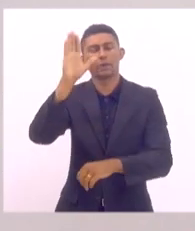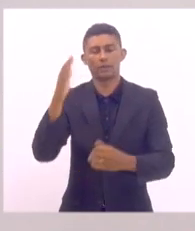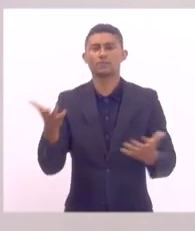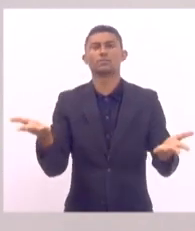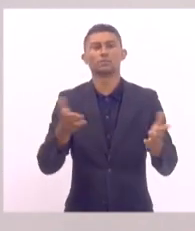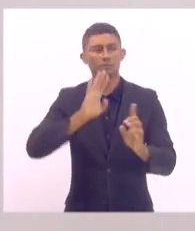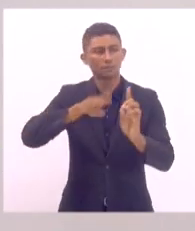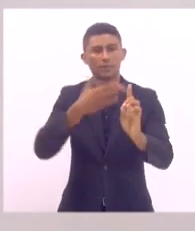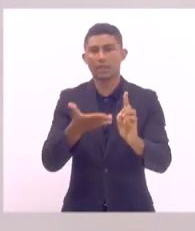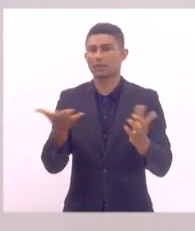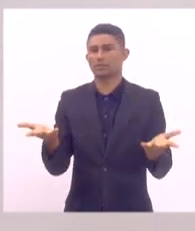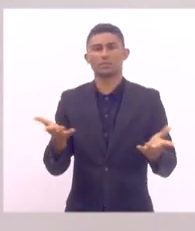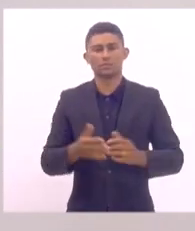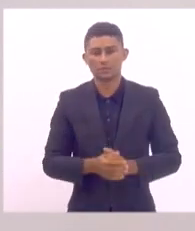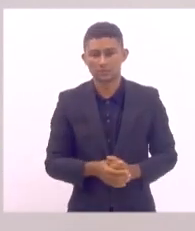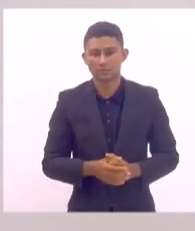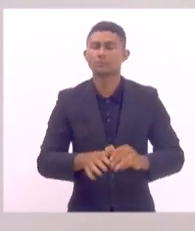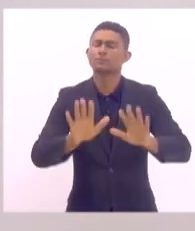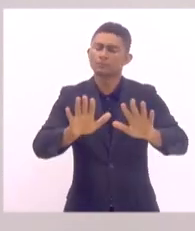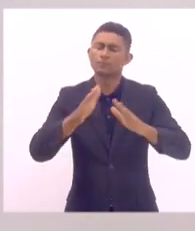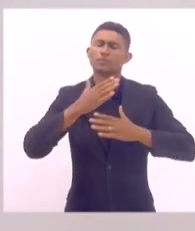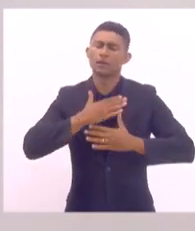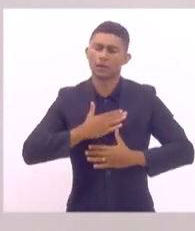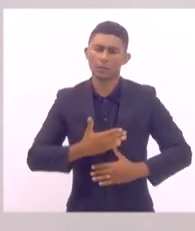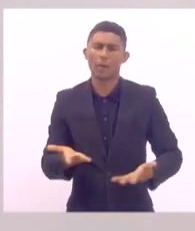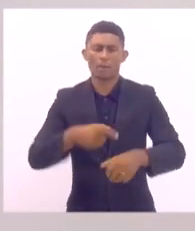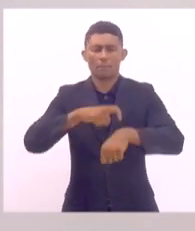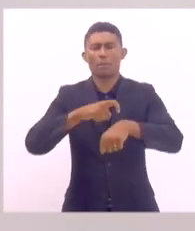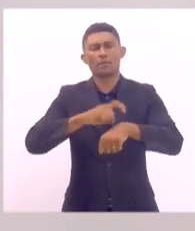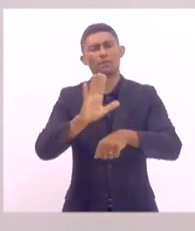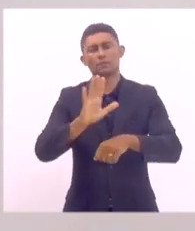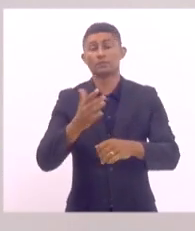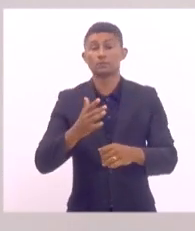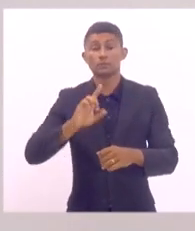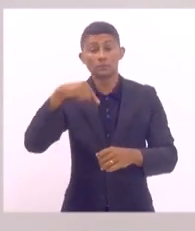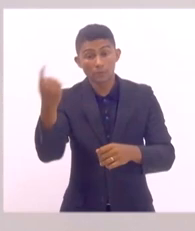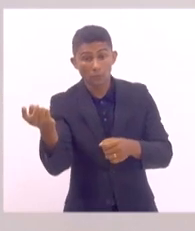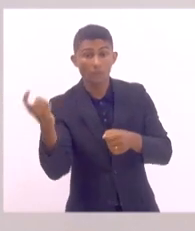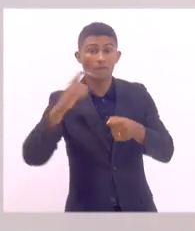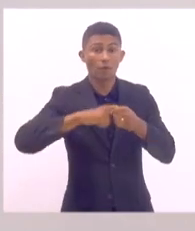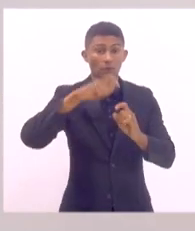100 homenagens. Então vamos com calma, não é o momento. Acho que no retorno de agosto a gente faz.